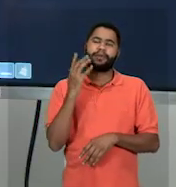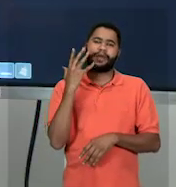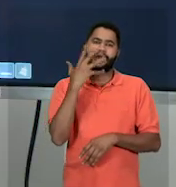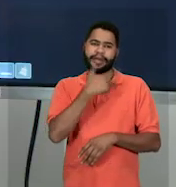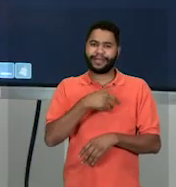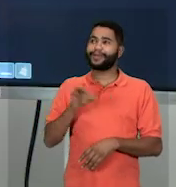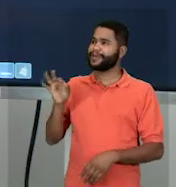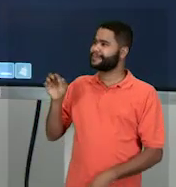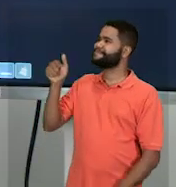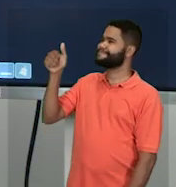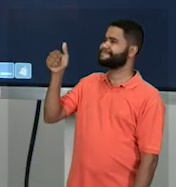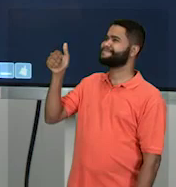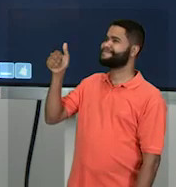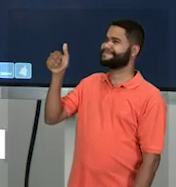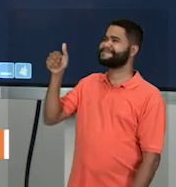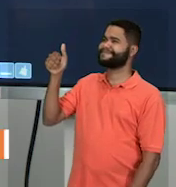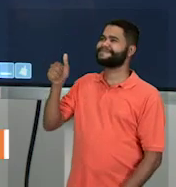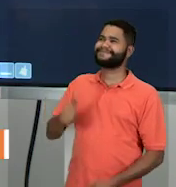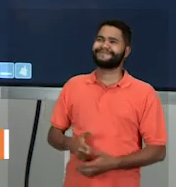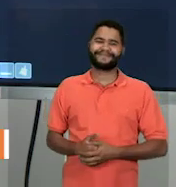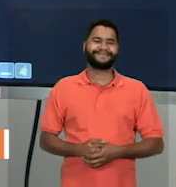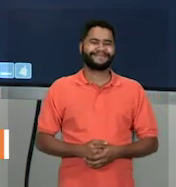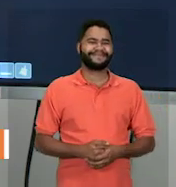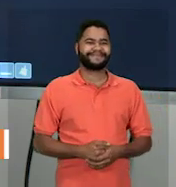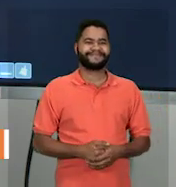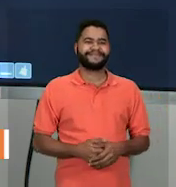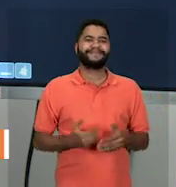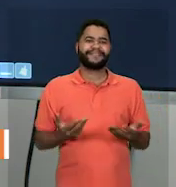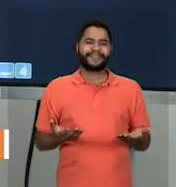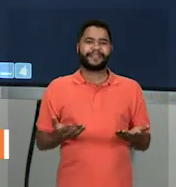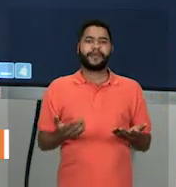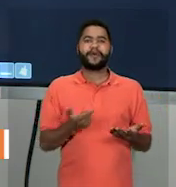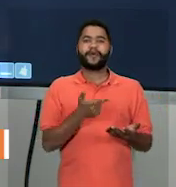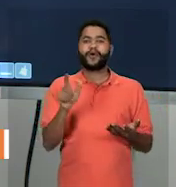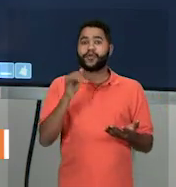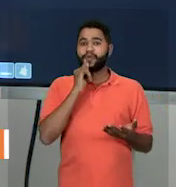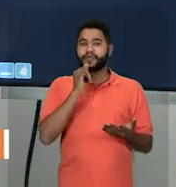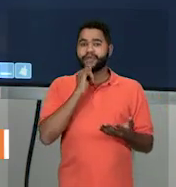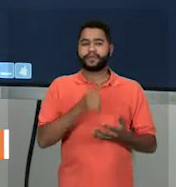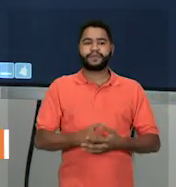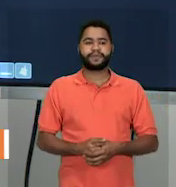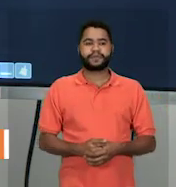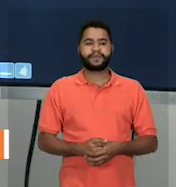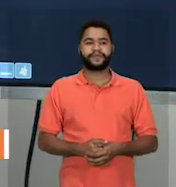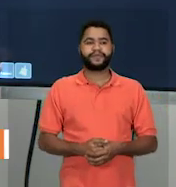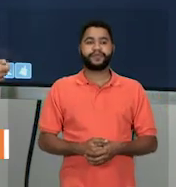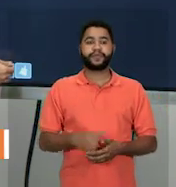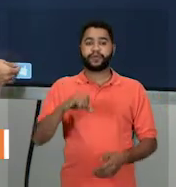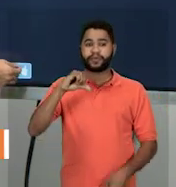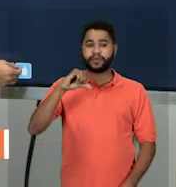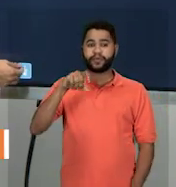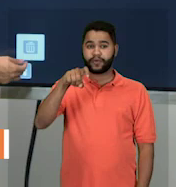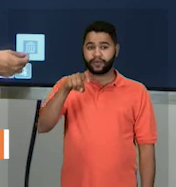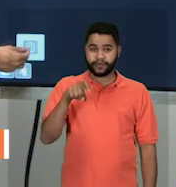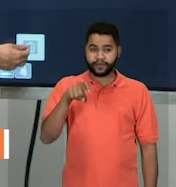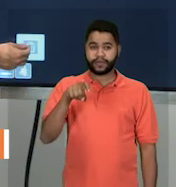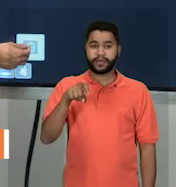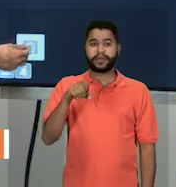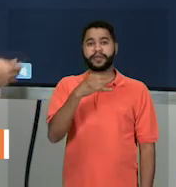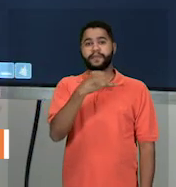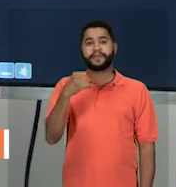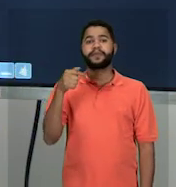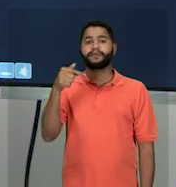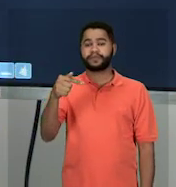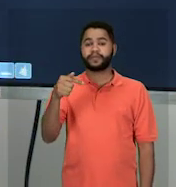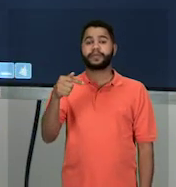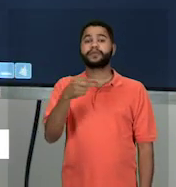linda eu não Dani pode falar matemática linda próximo exemplo em 9x -